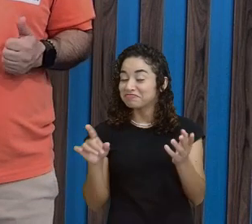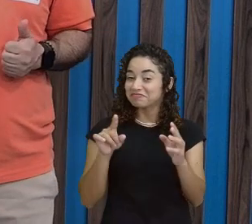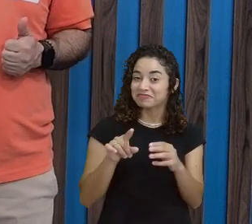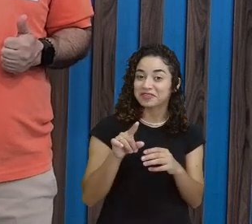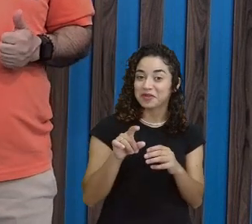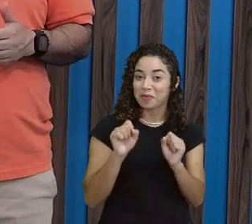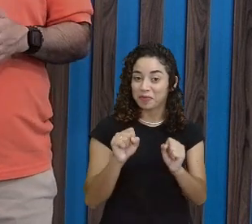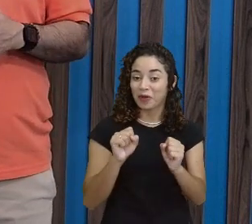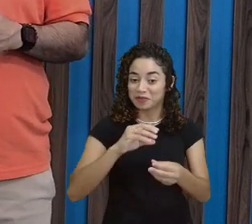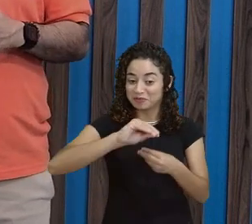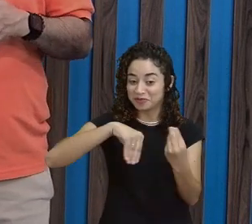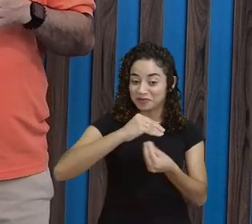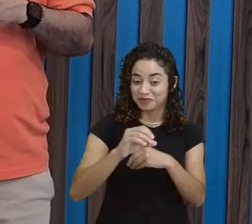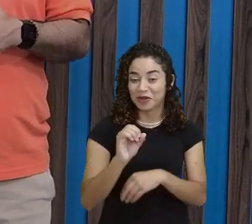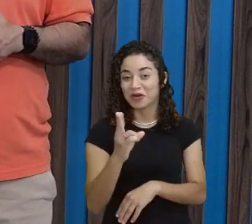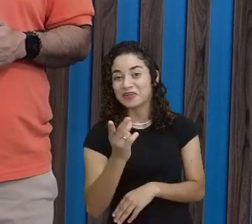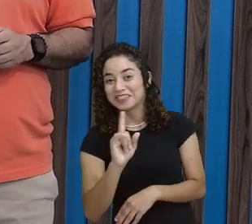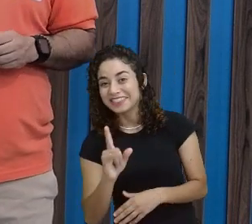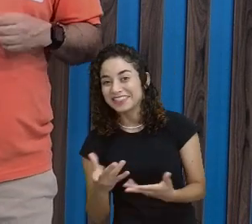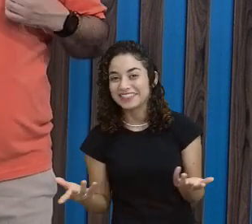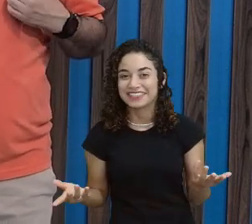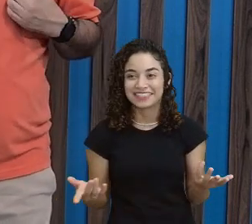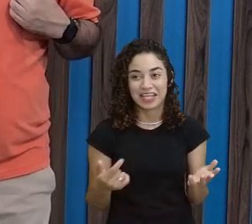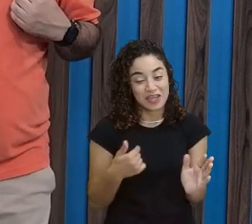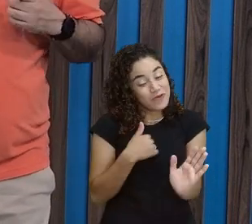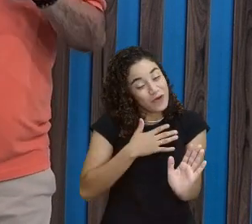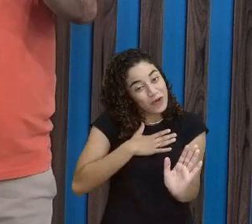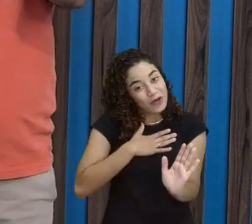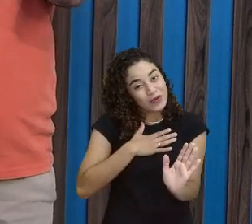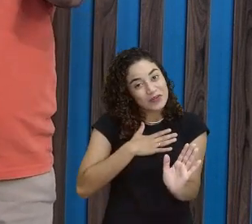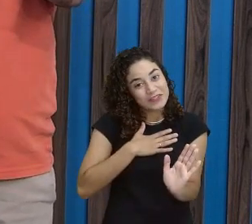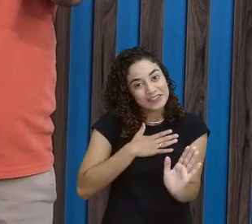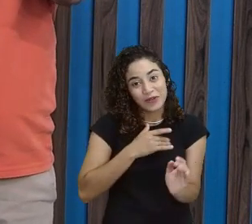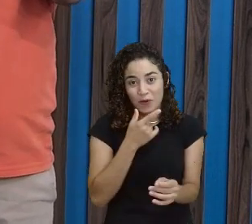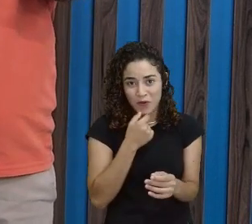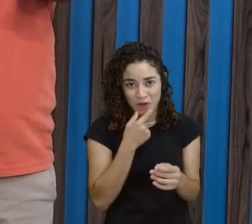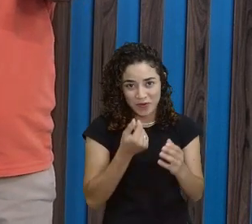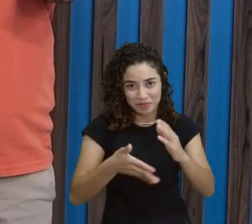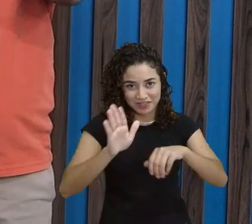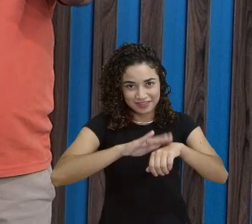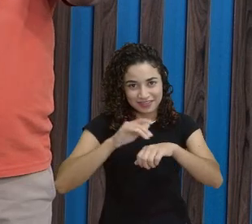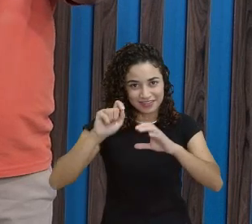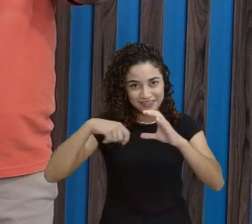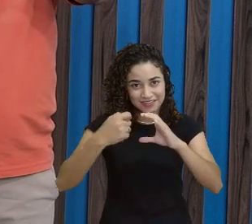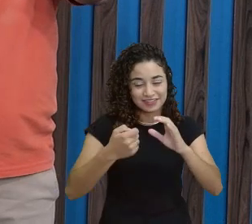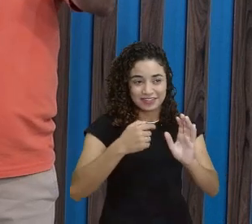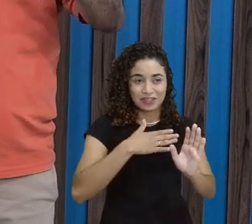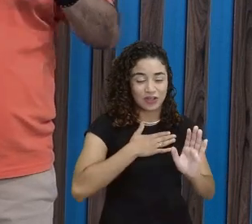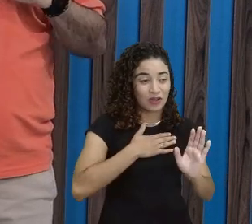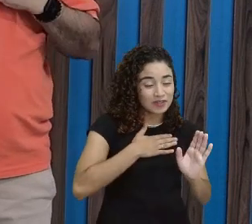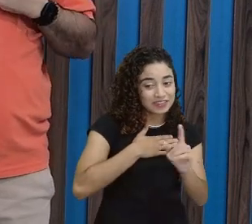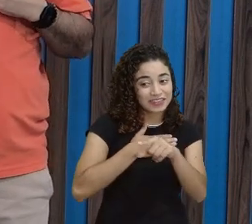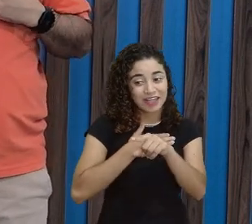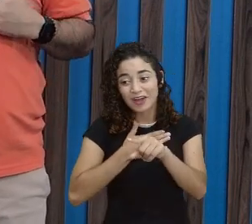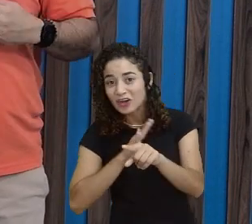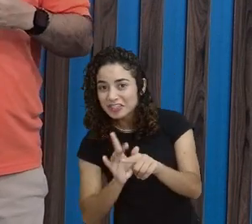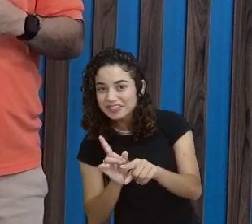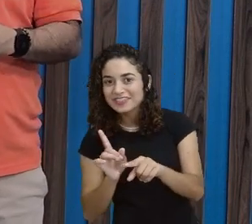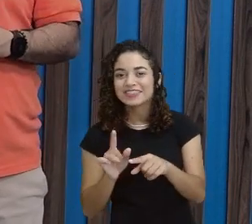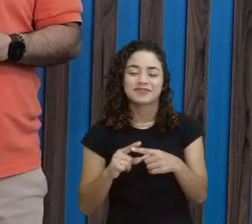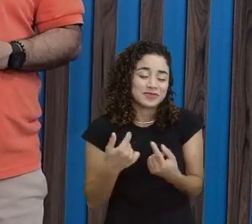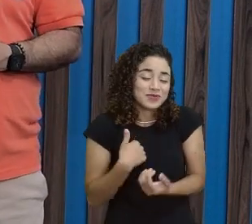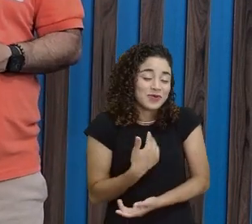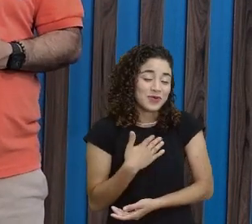ou não? Aí, ó, eu gosto. Aí, ó, Deivinho é favorável, Stephanie não, mas eu gosto.